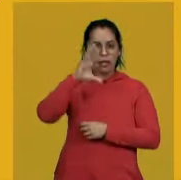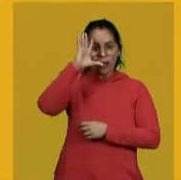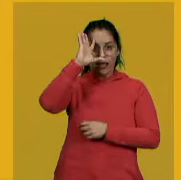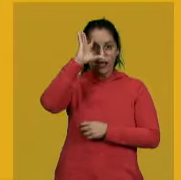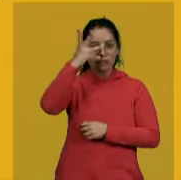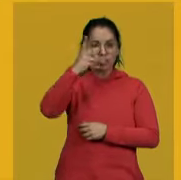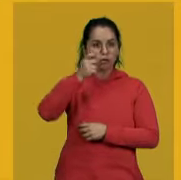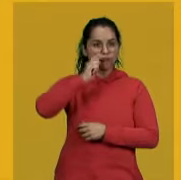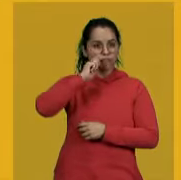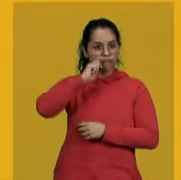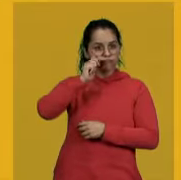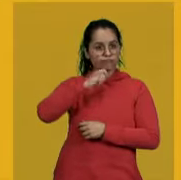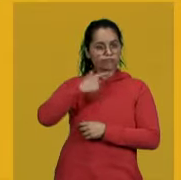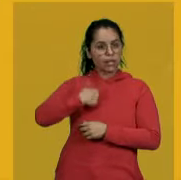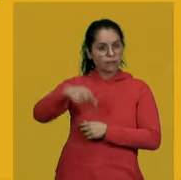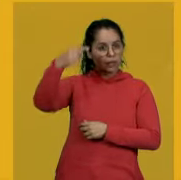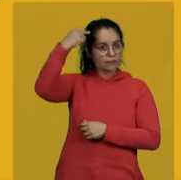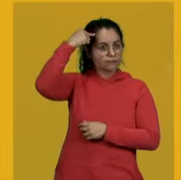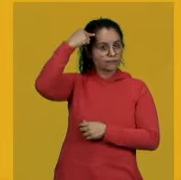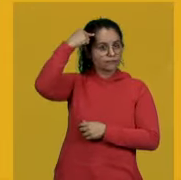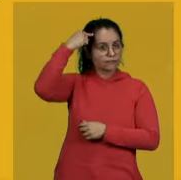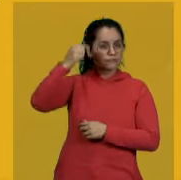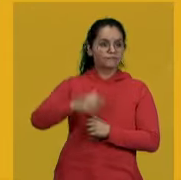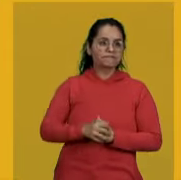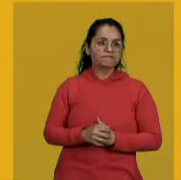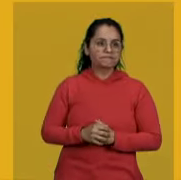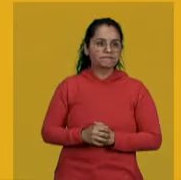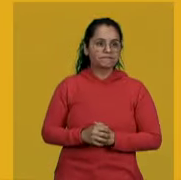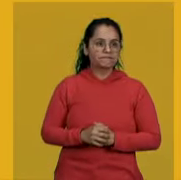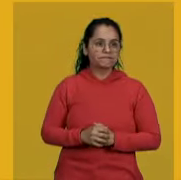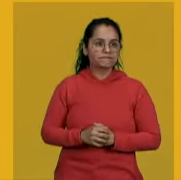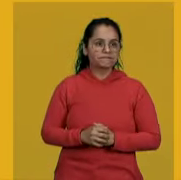psicoativas no sistema nervoso do ser humano.